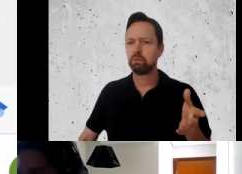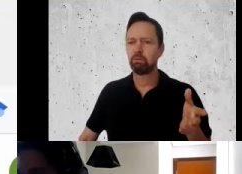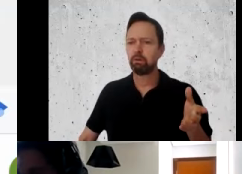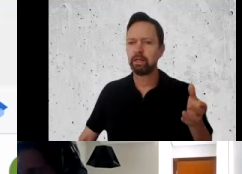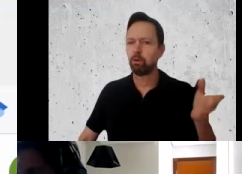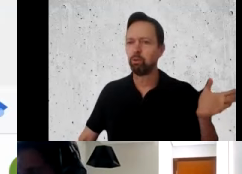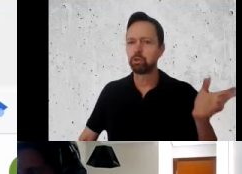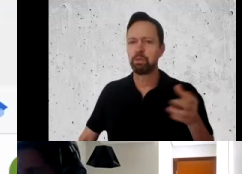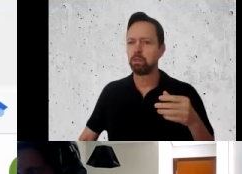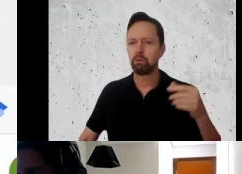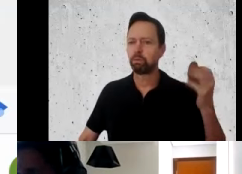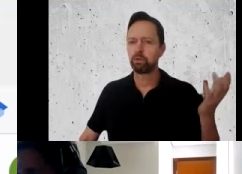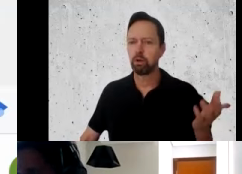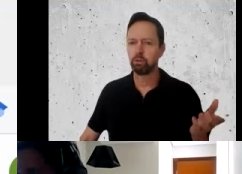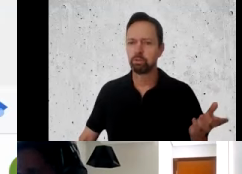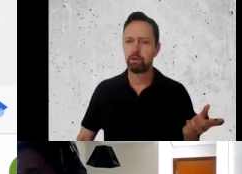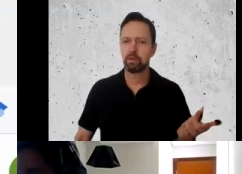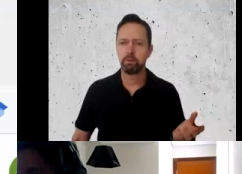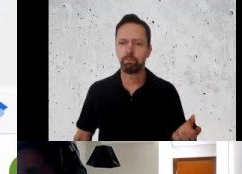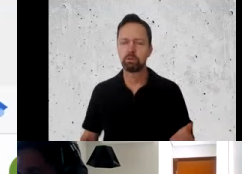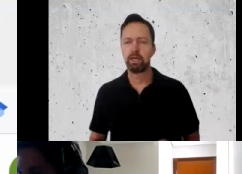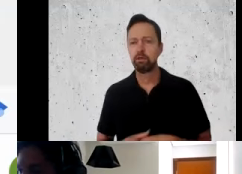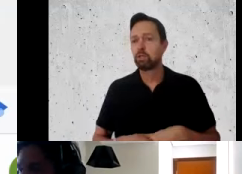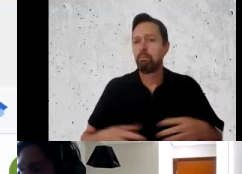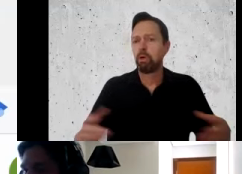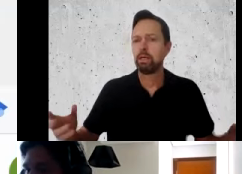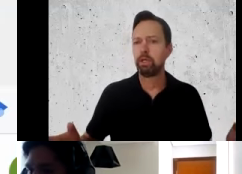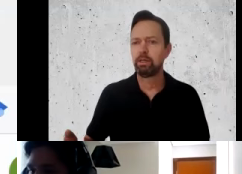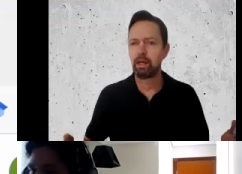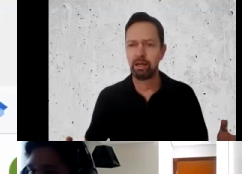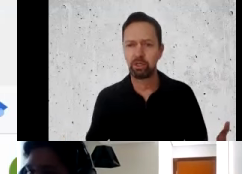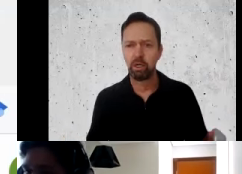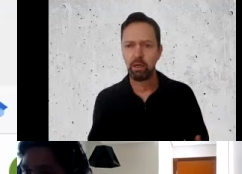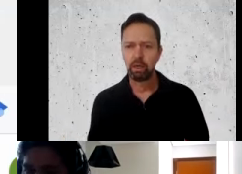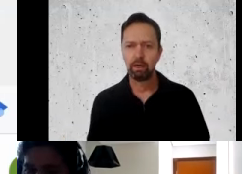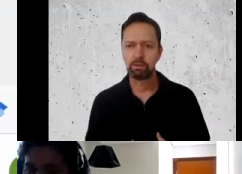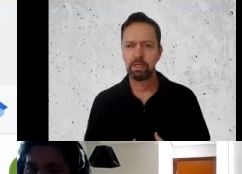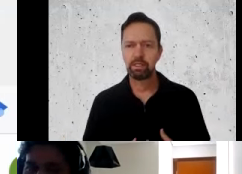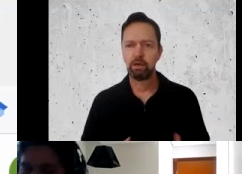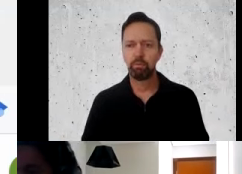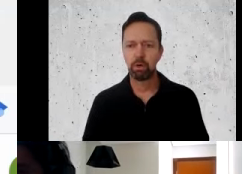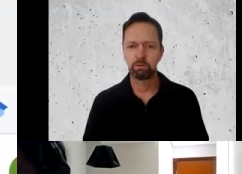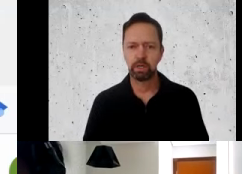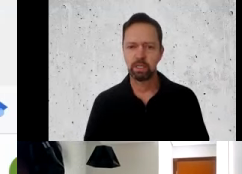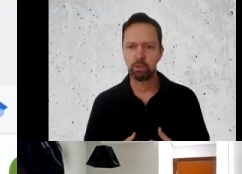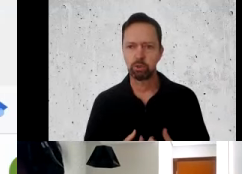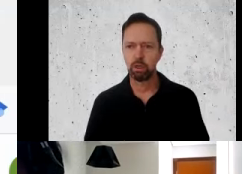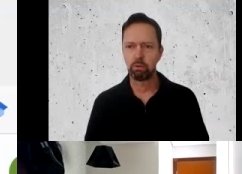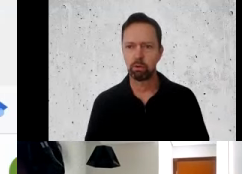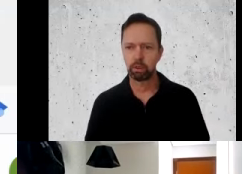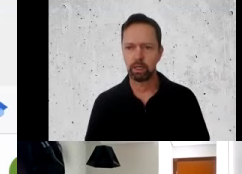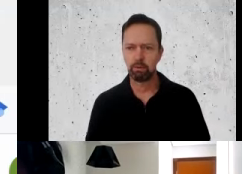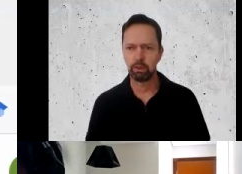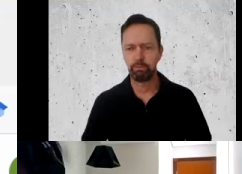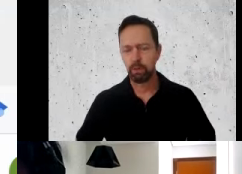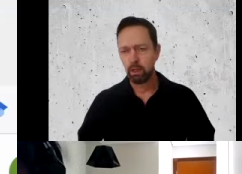isso é de algum lugar da USP, algum professor da USP, talvez eu possa lá. Então, isso está apoiando na internet. Eu não sei se eu posso fazer isso ou